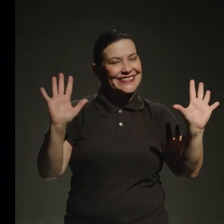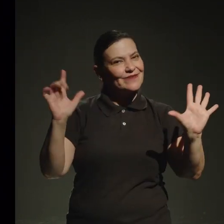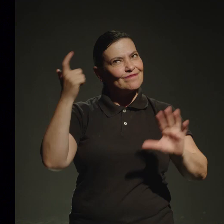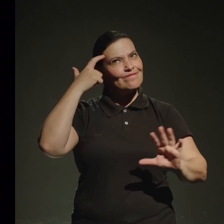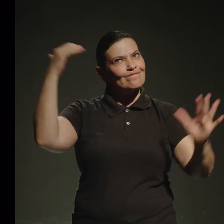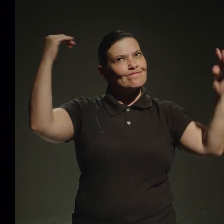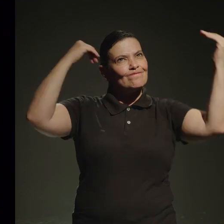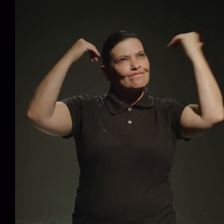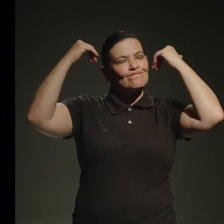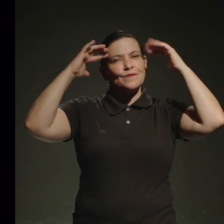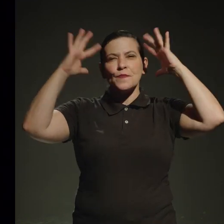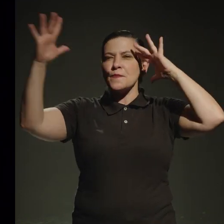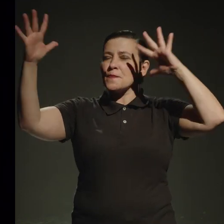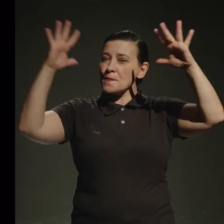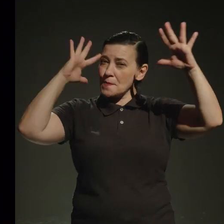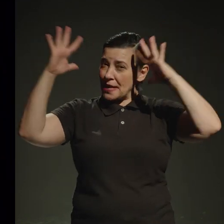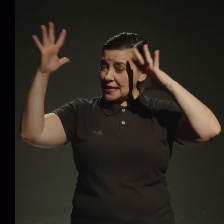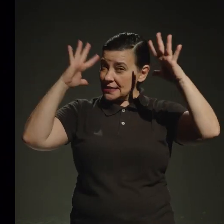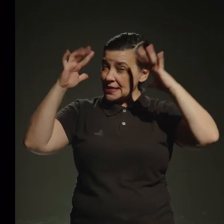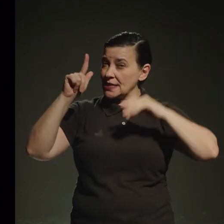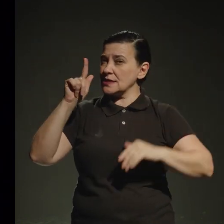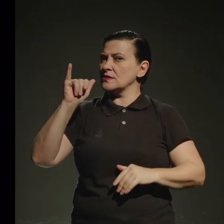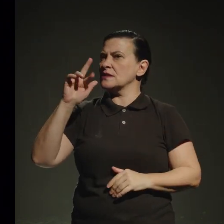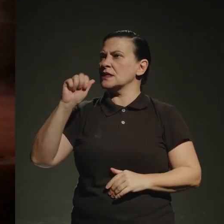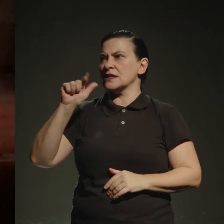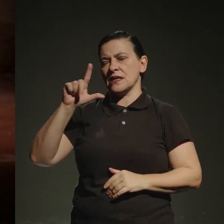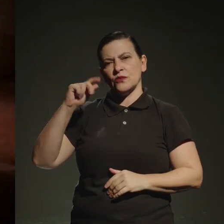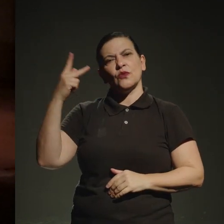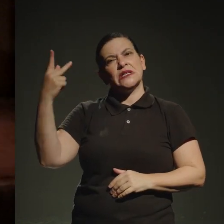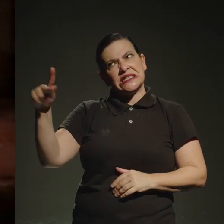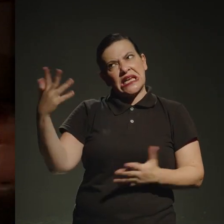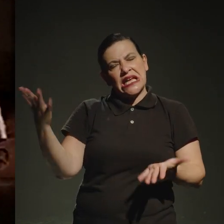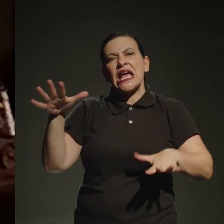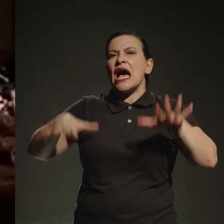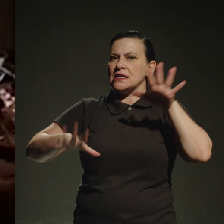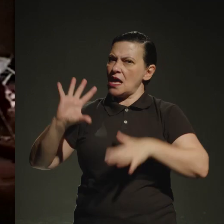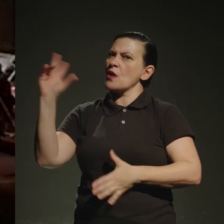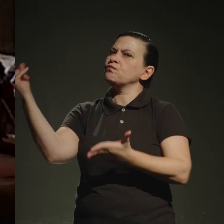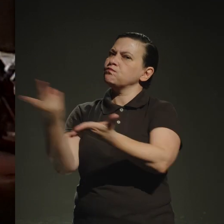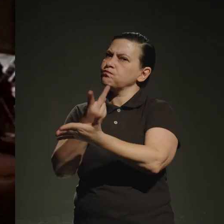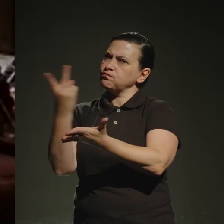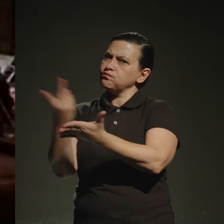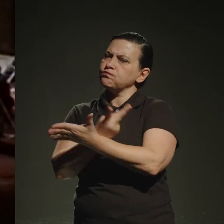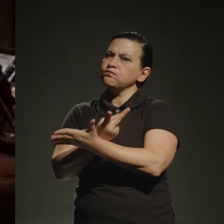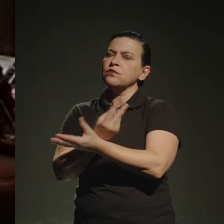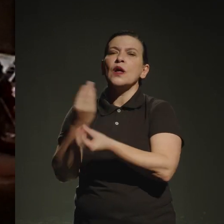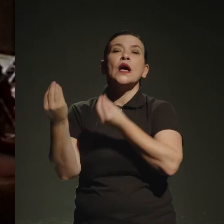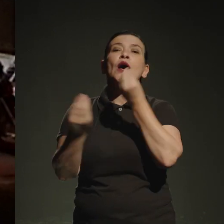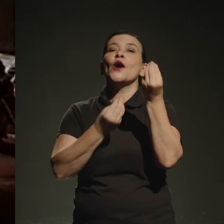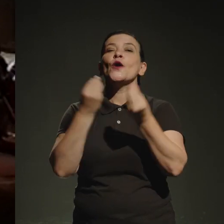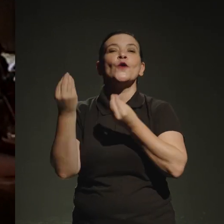Rosita? Sempre solteira? Perua? como diz o vulgo, o nobre Dom Vial deve